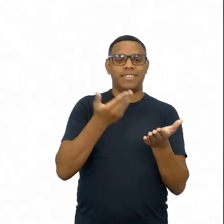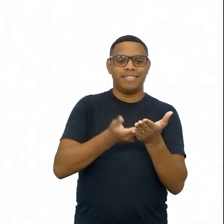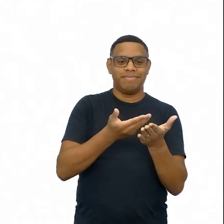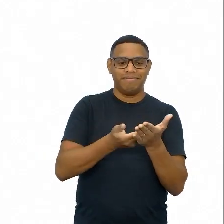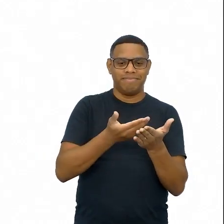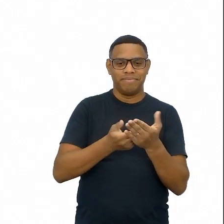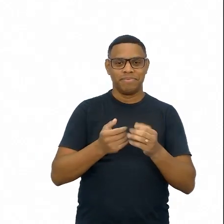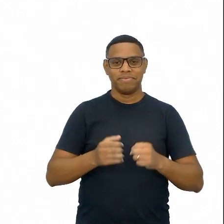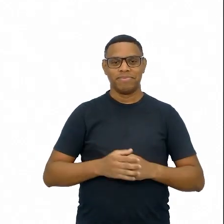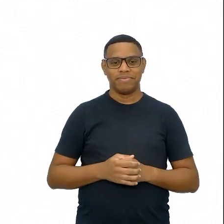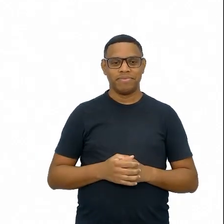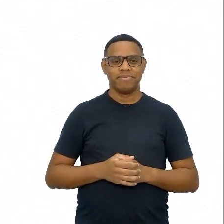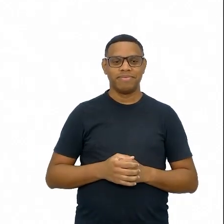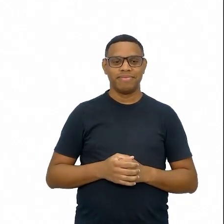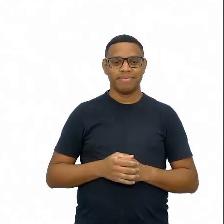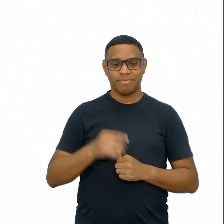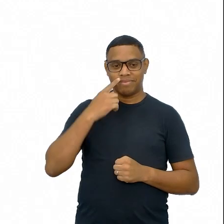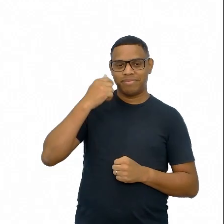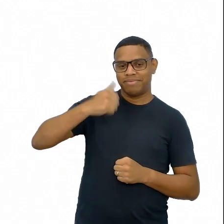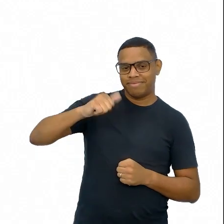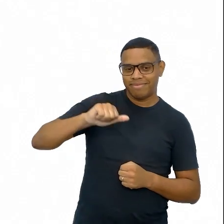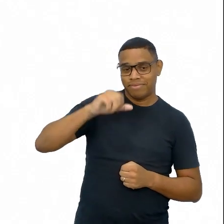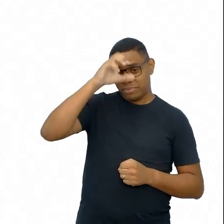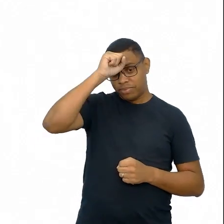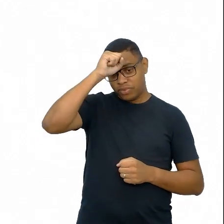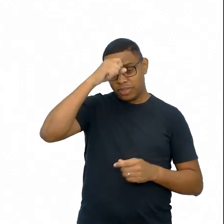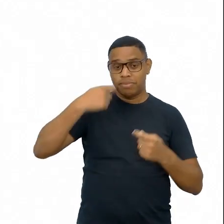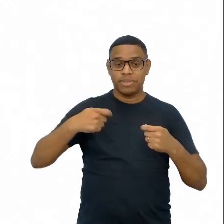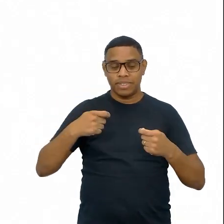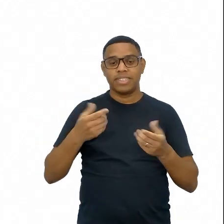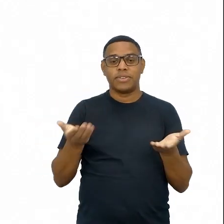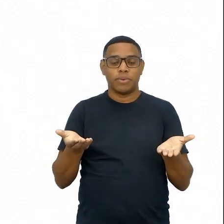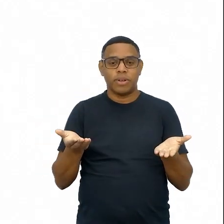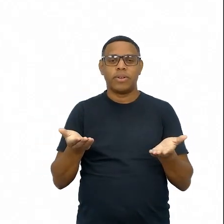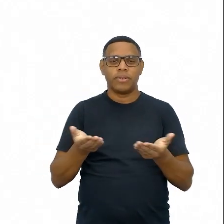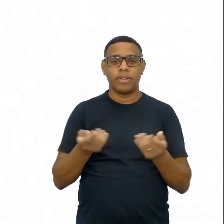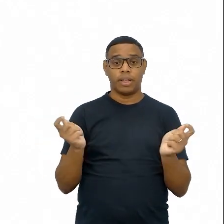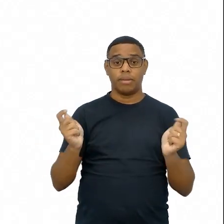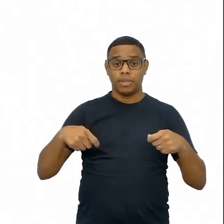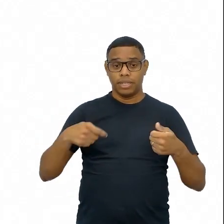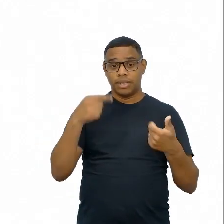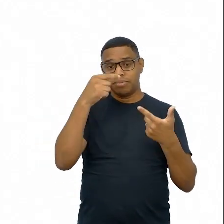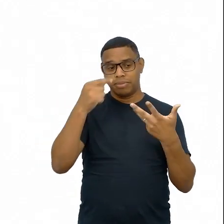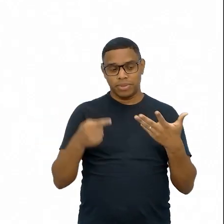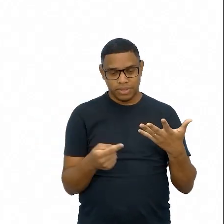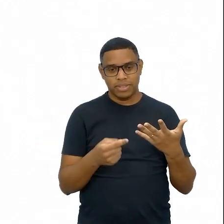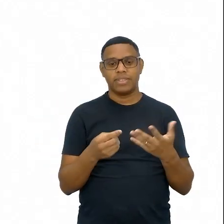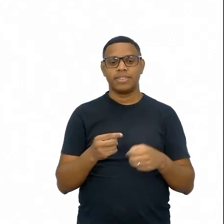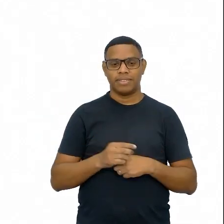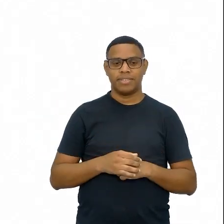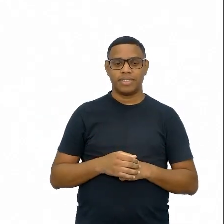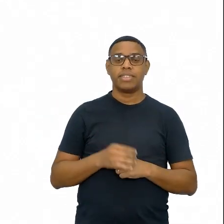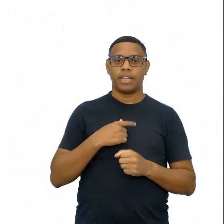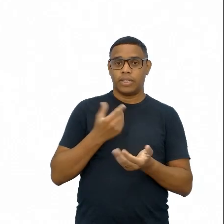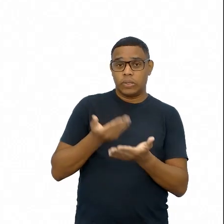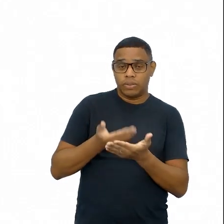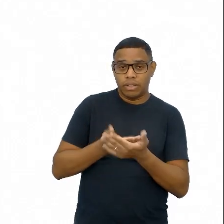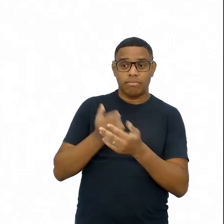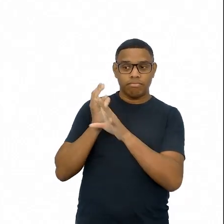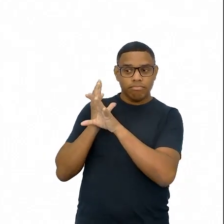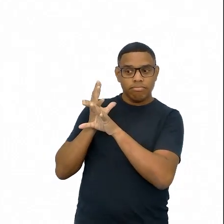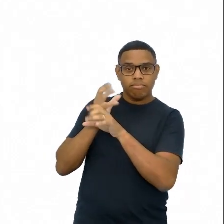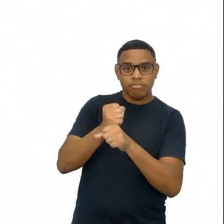a partir dos resultados dessa primeira AP, né, algumas habilidades que merecem ser revisitadas